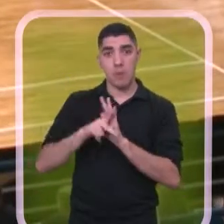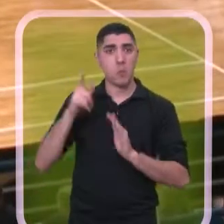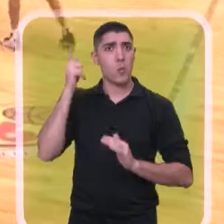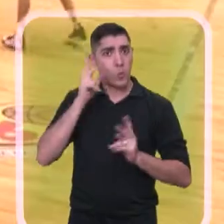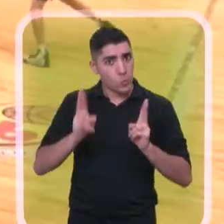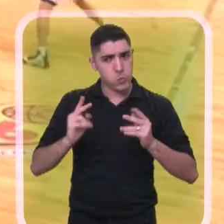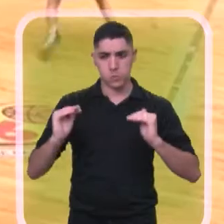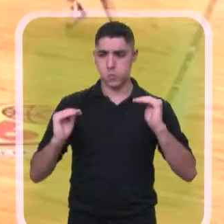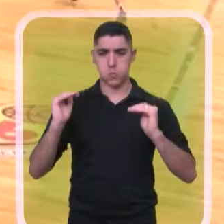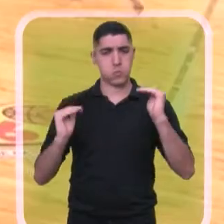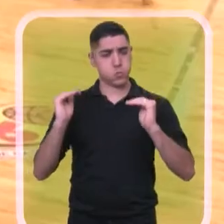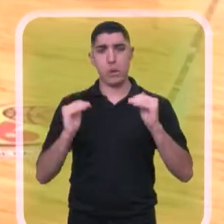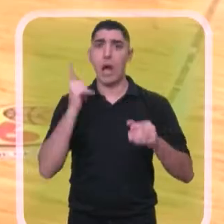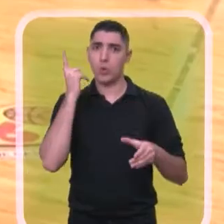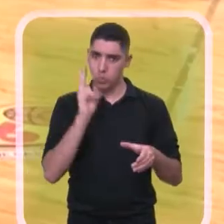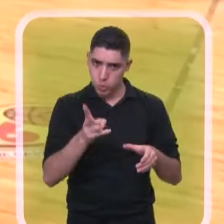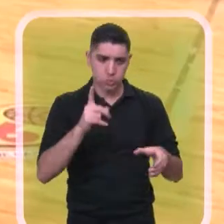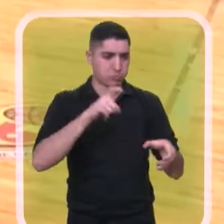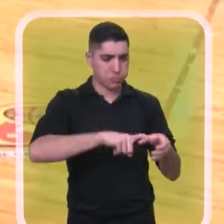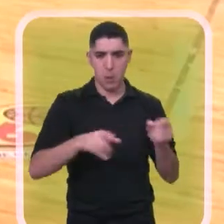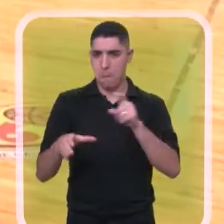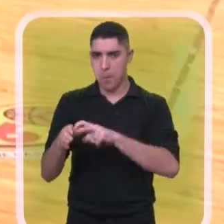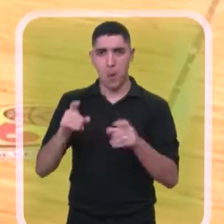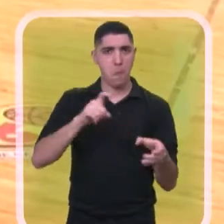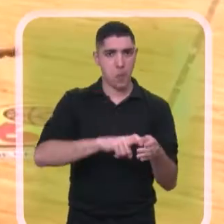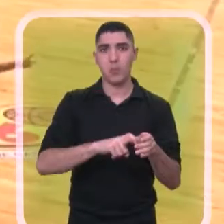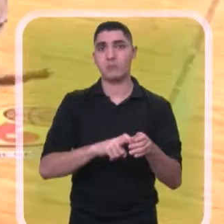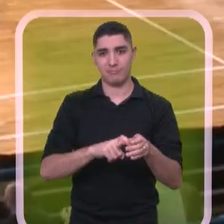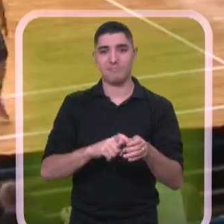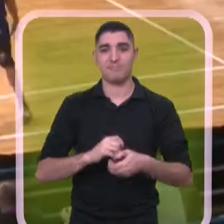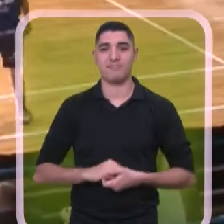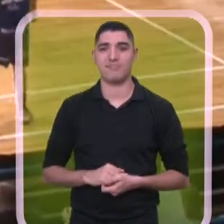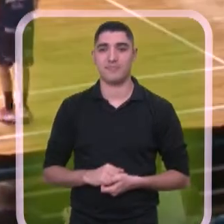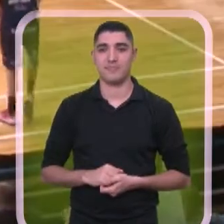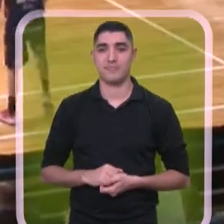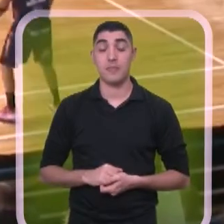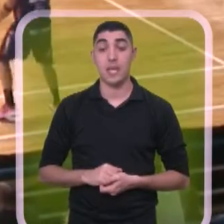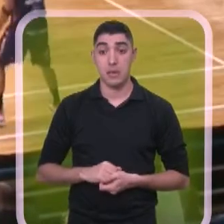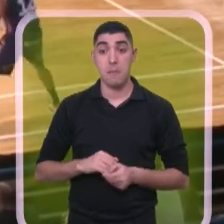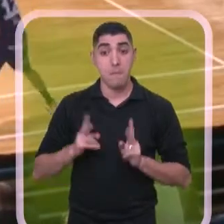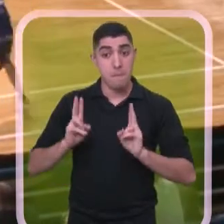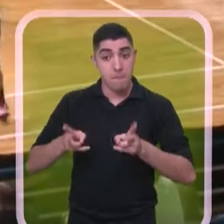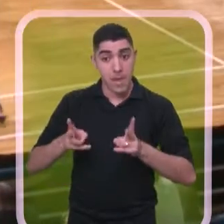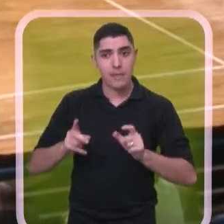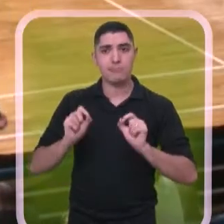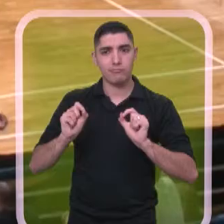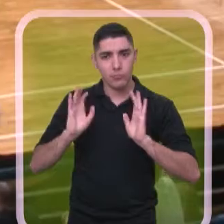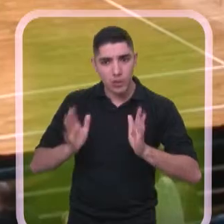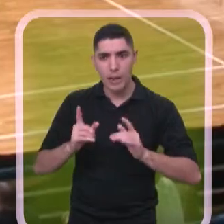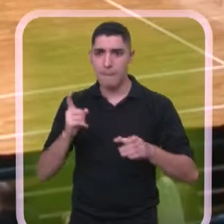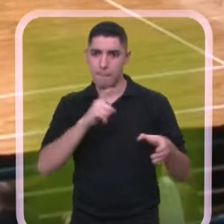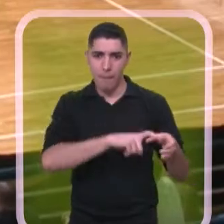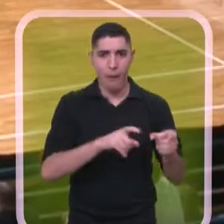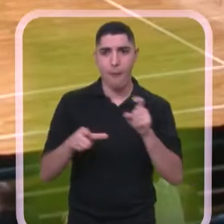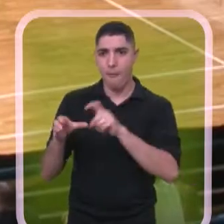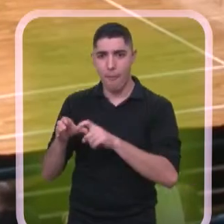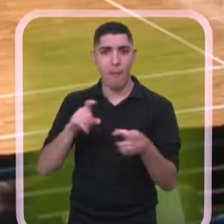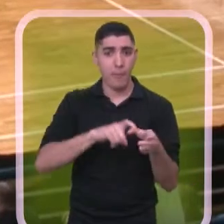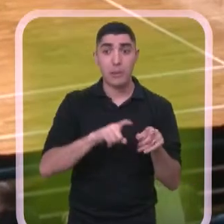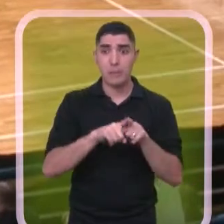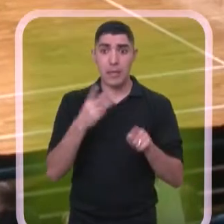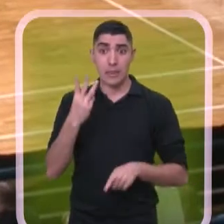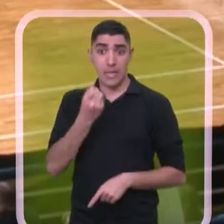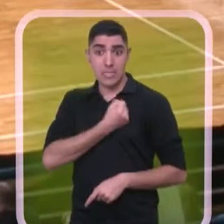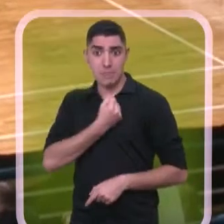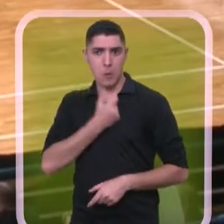equipes trocaram cestas logo no comecinho do período. E mesmo com o jogo lá e cá e a mão calibrada nas bolas de